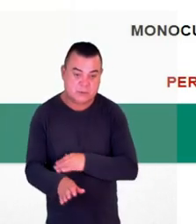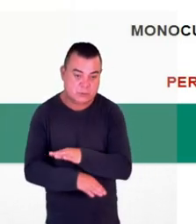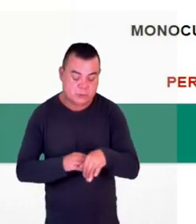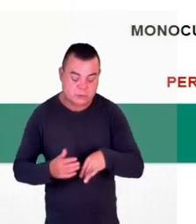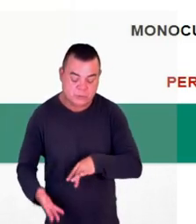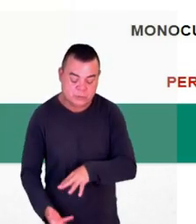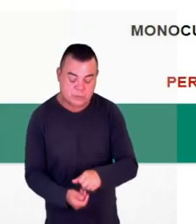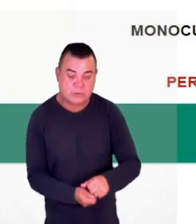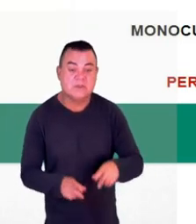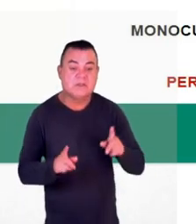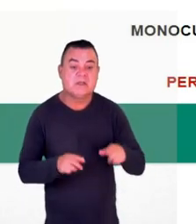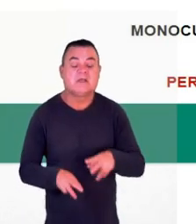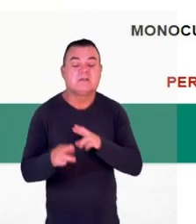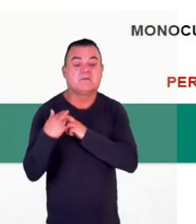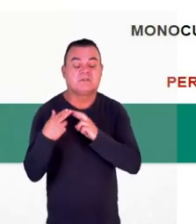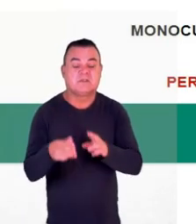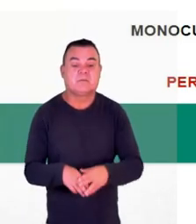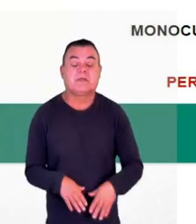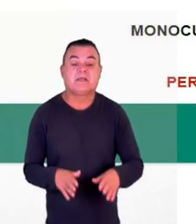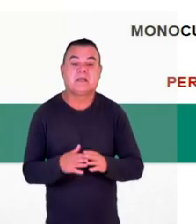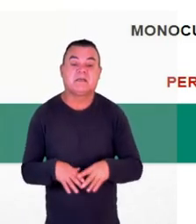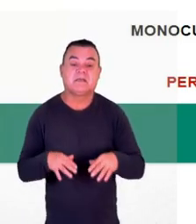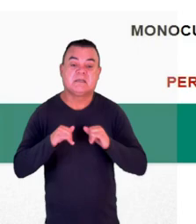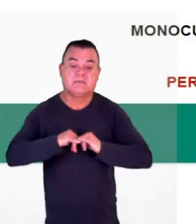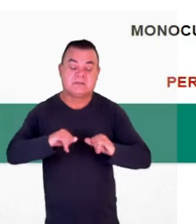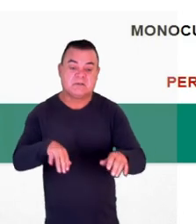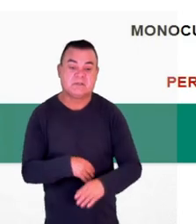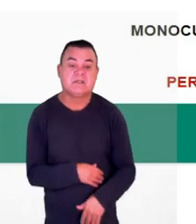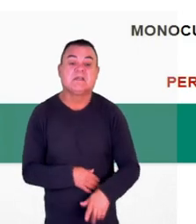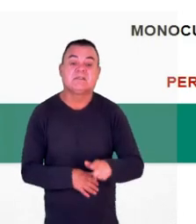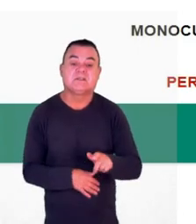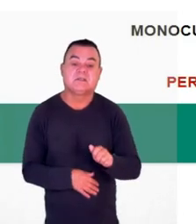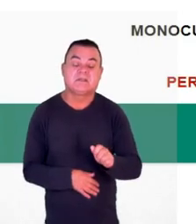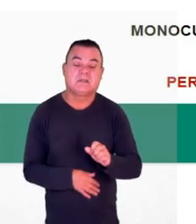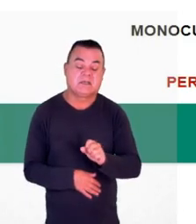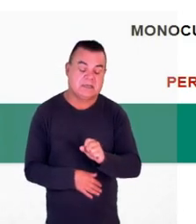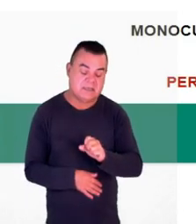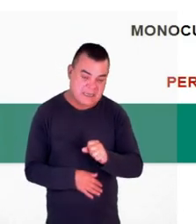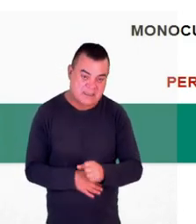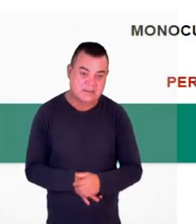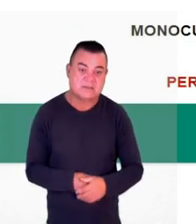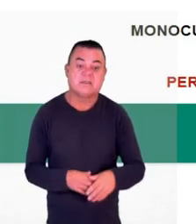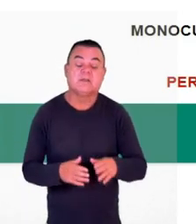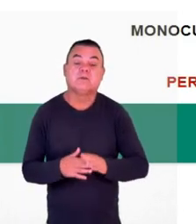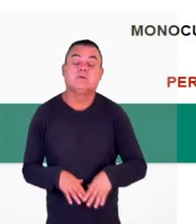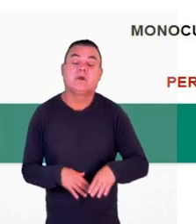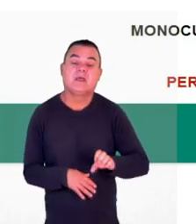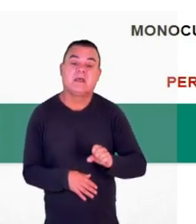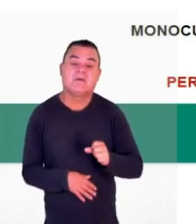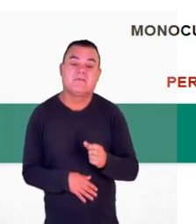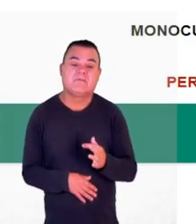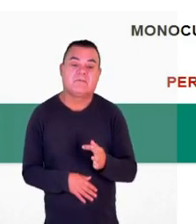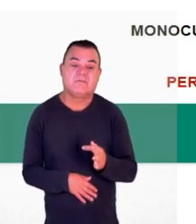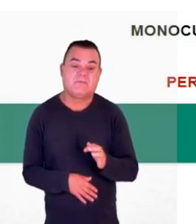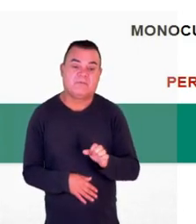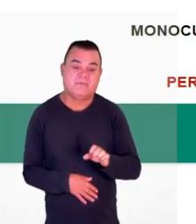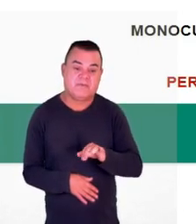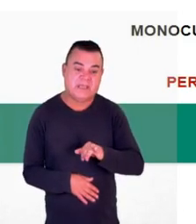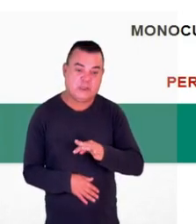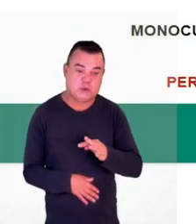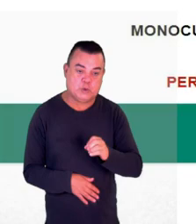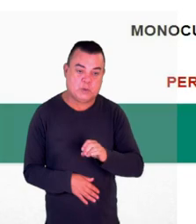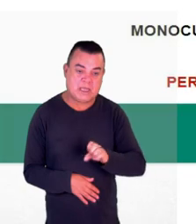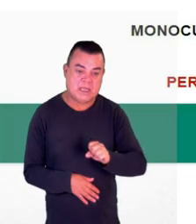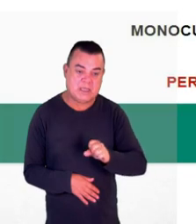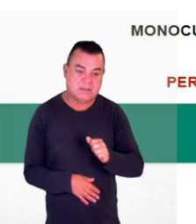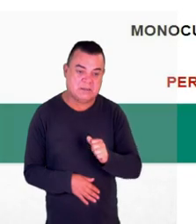mais de 30% das emissões de gases de efeito estufa né E por 70% da da do uso de água doce eh Apesar de